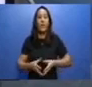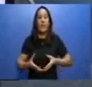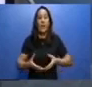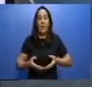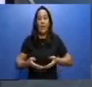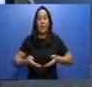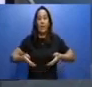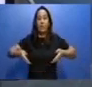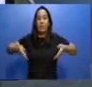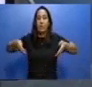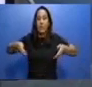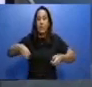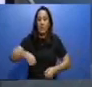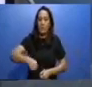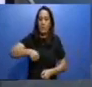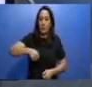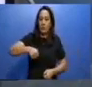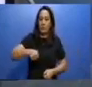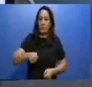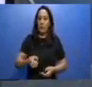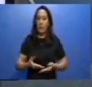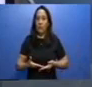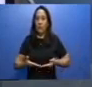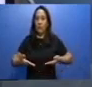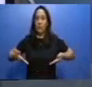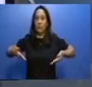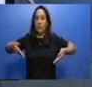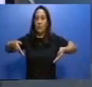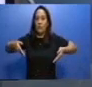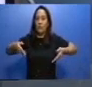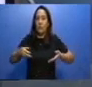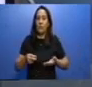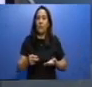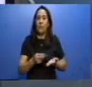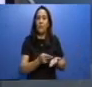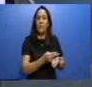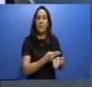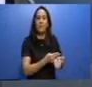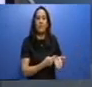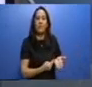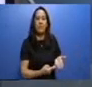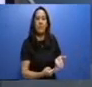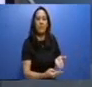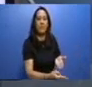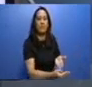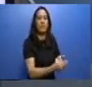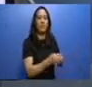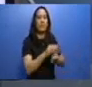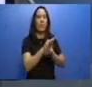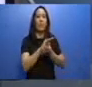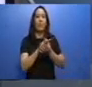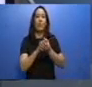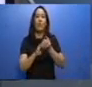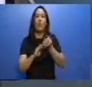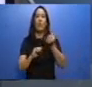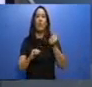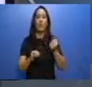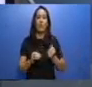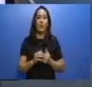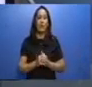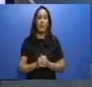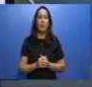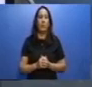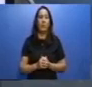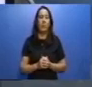tá vendo? E os desenhos do cesto é inspirado aqui, ó, nessas figuras, Iparacorá.